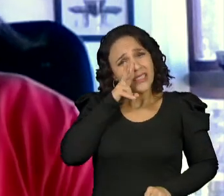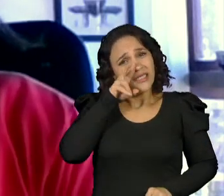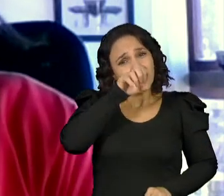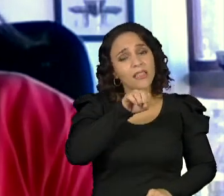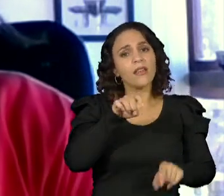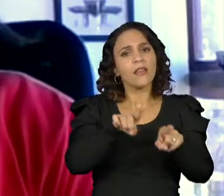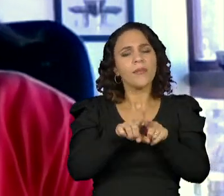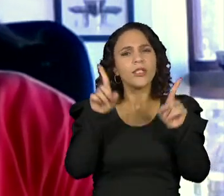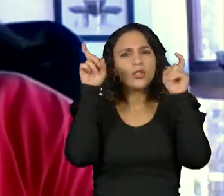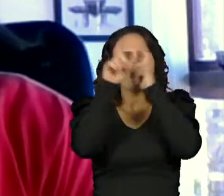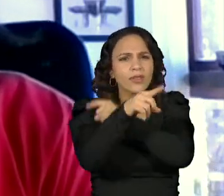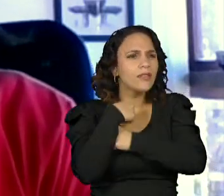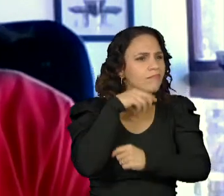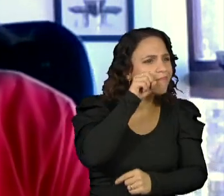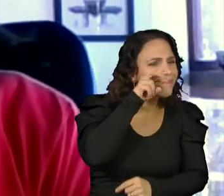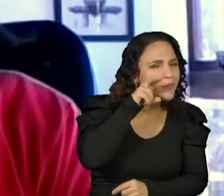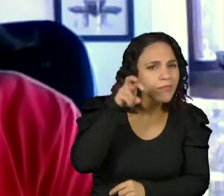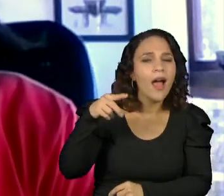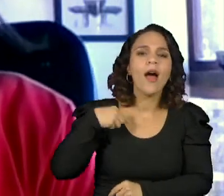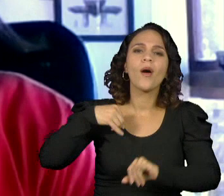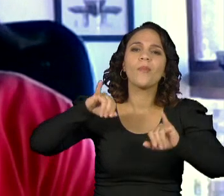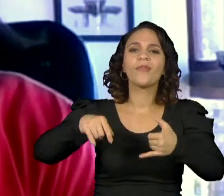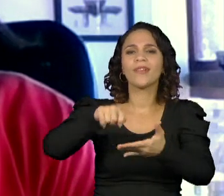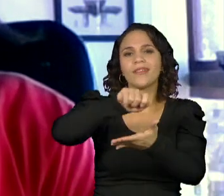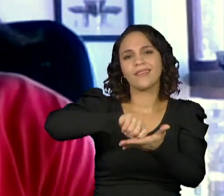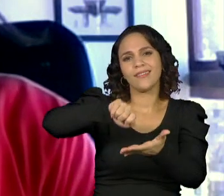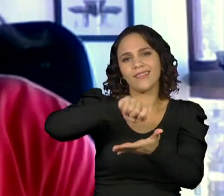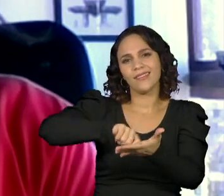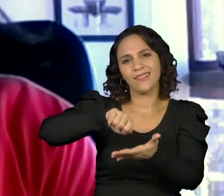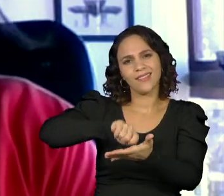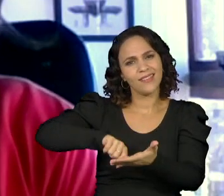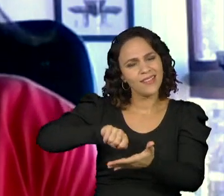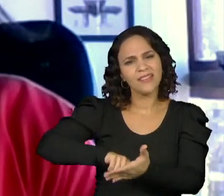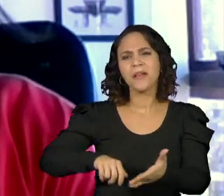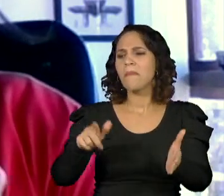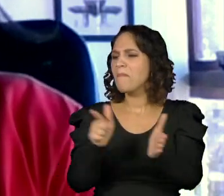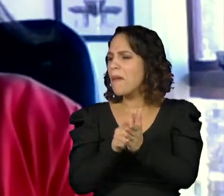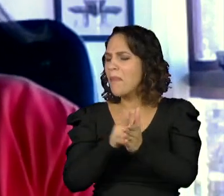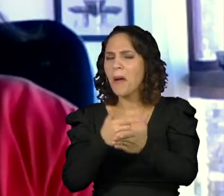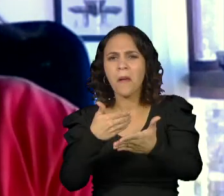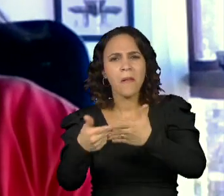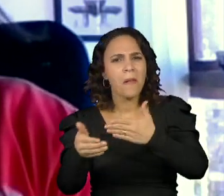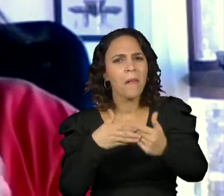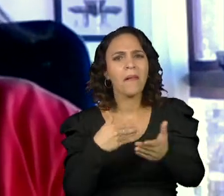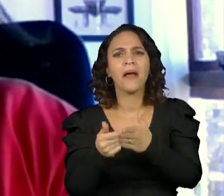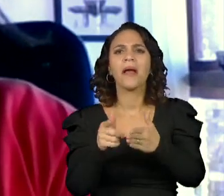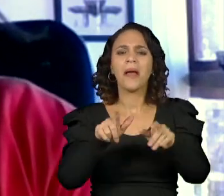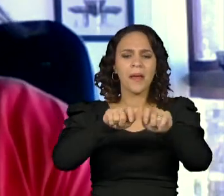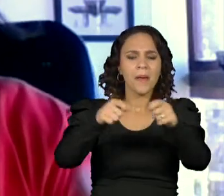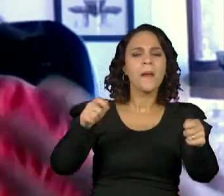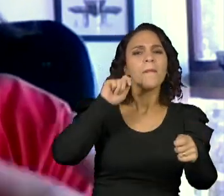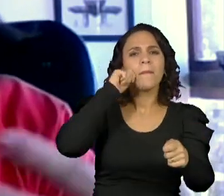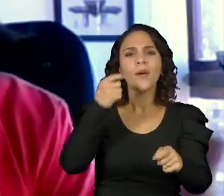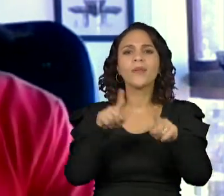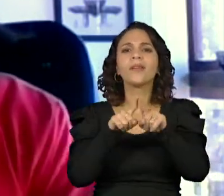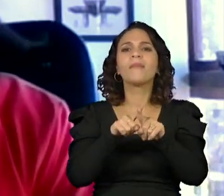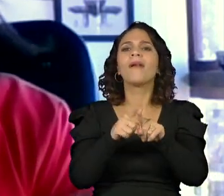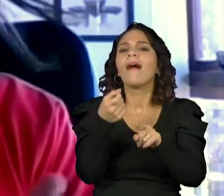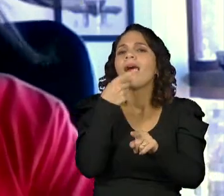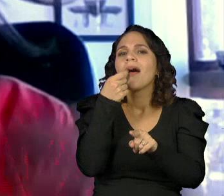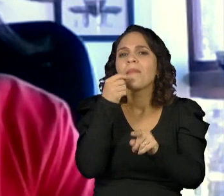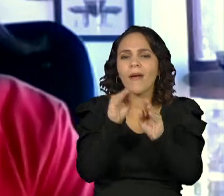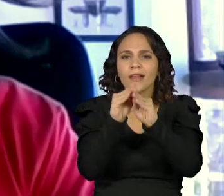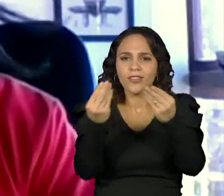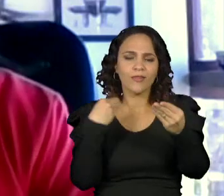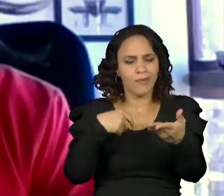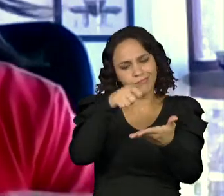das dificuldades ali do cotidiano, eu escrevo, né? Eu costumo escrever em tudo. Papel de pão, na caixa, às vezes, de prescrição de medicamento, eu